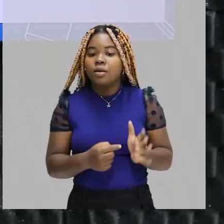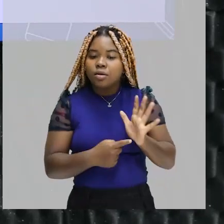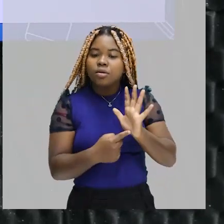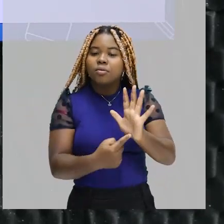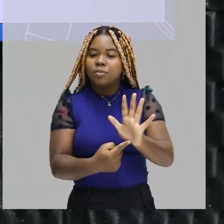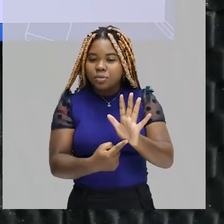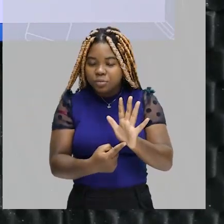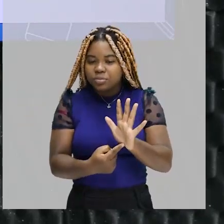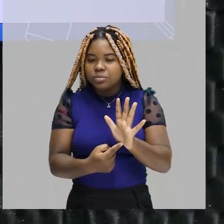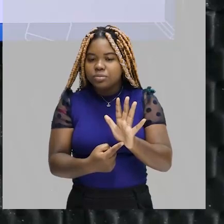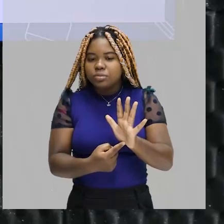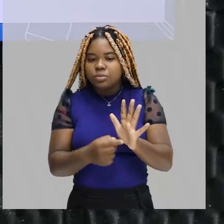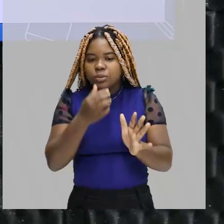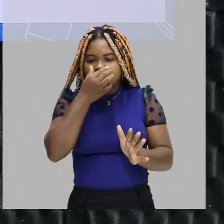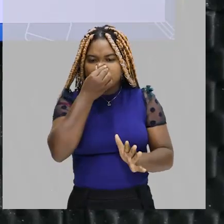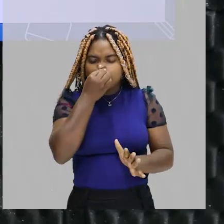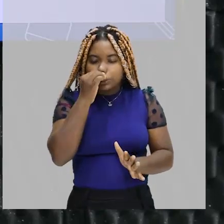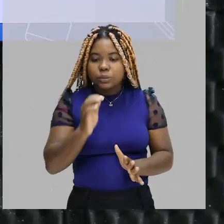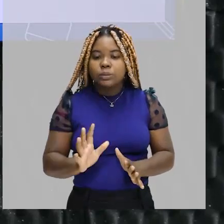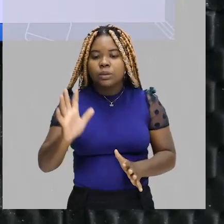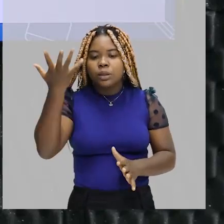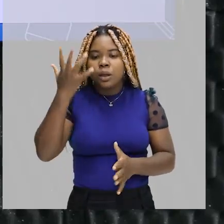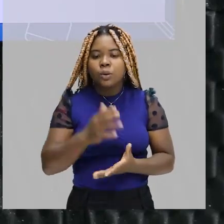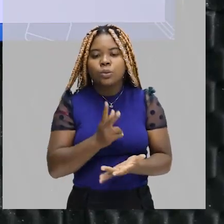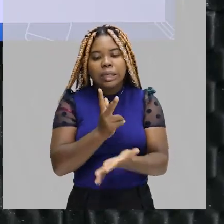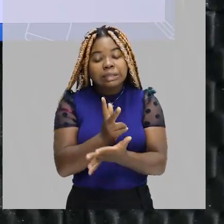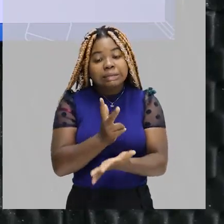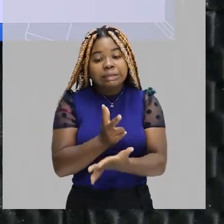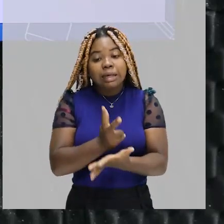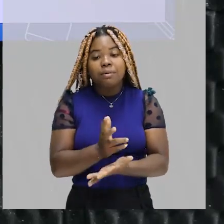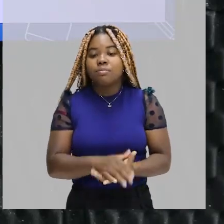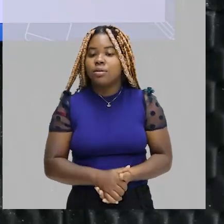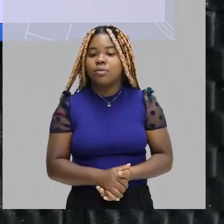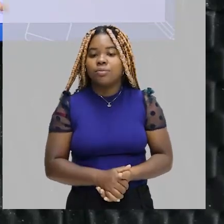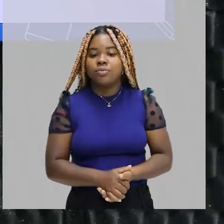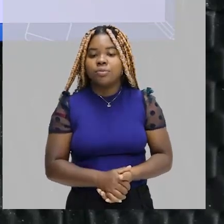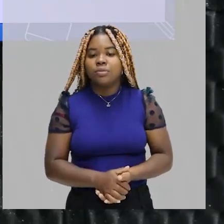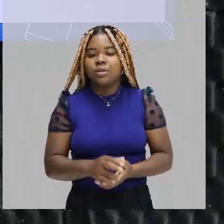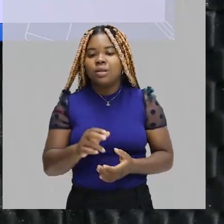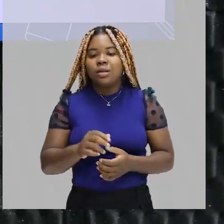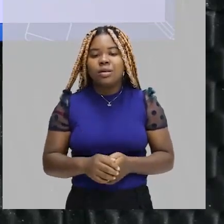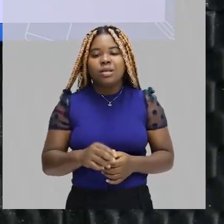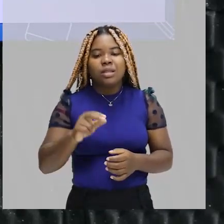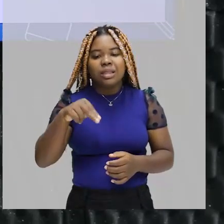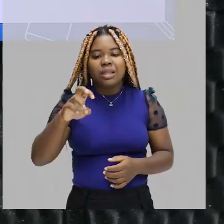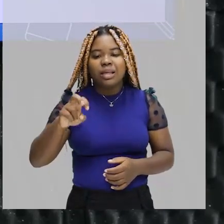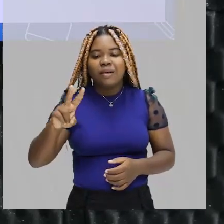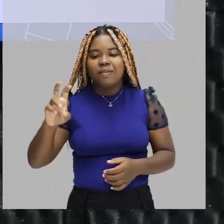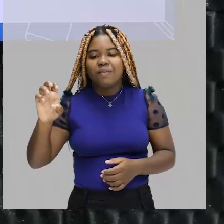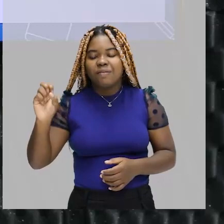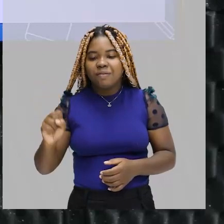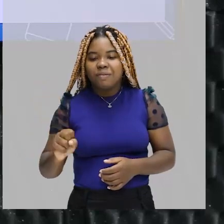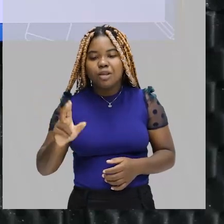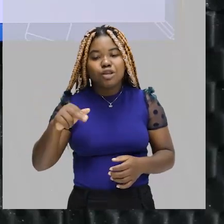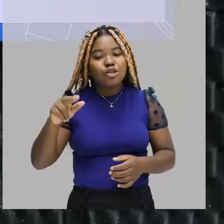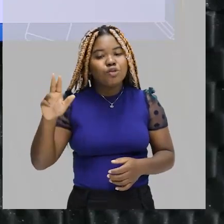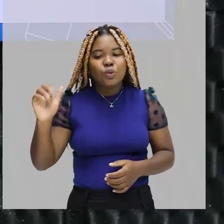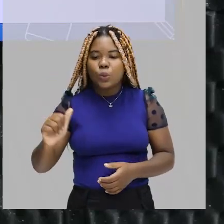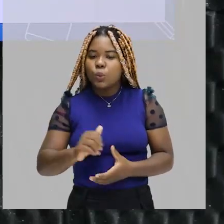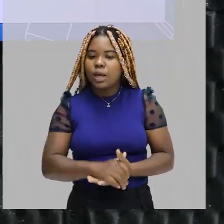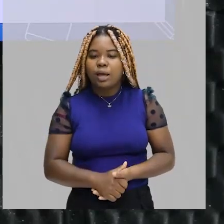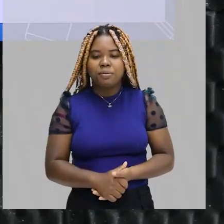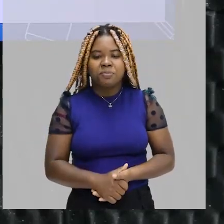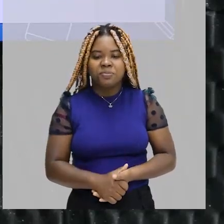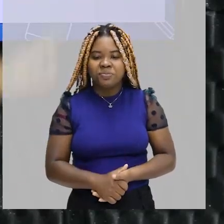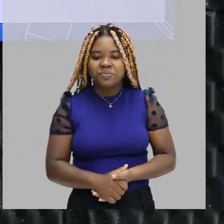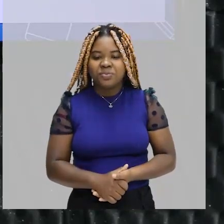ações. Always é algo que acontece sempre. Never é algo que nunca acontece. Então, você vai